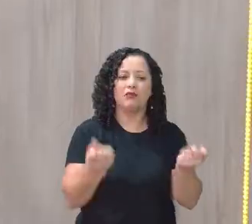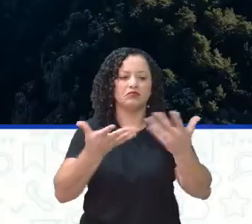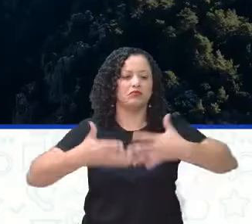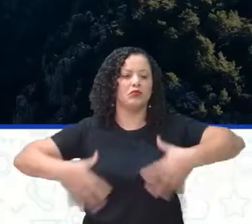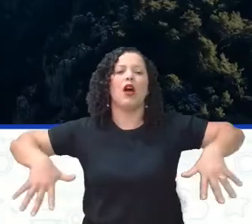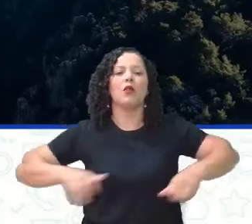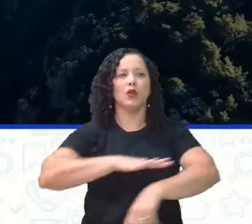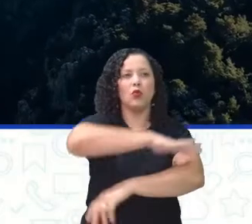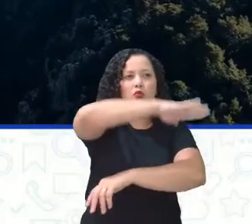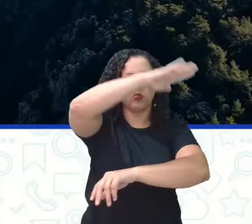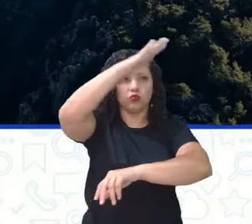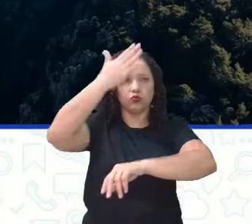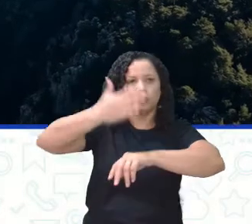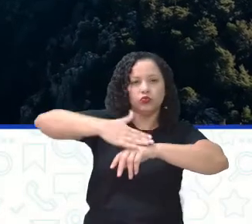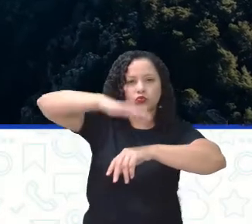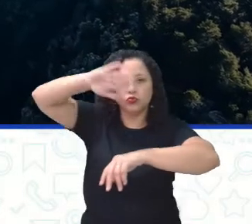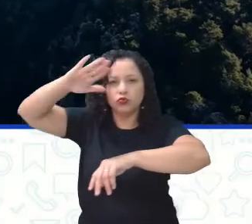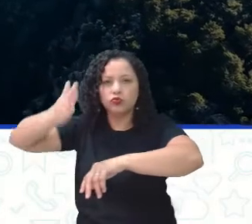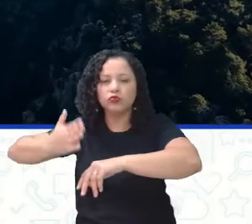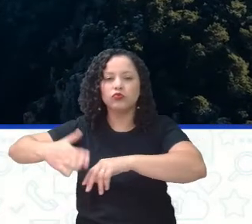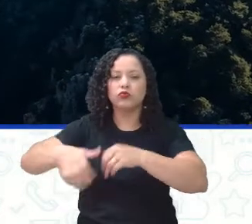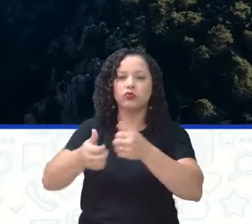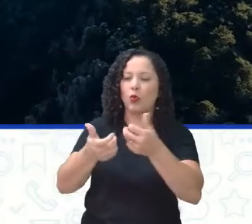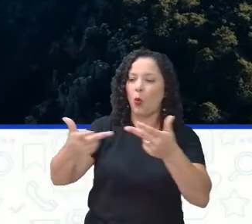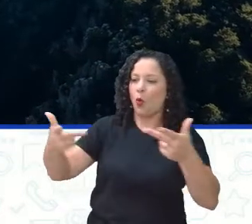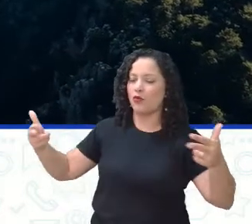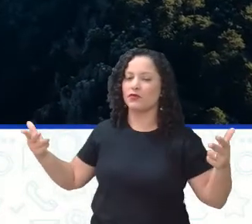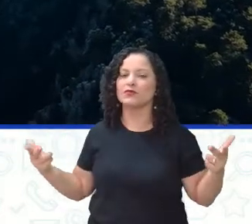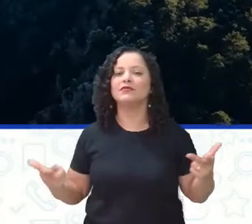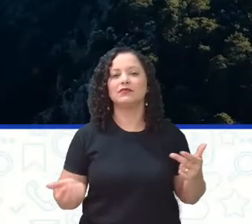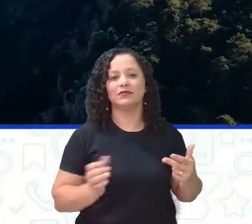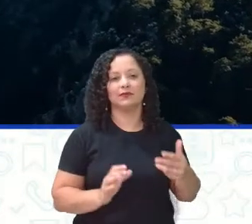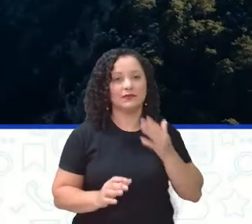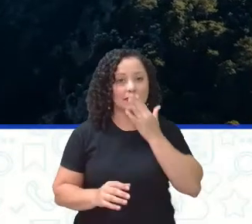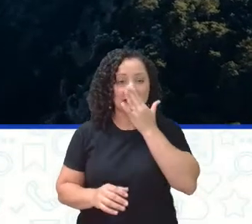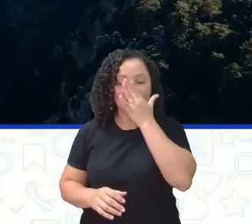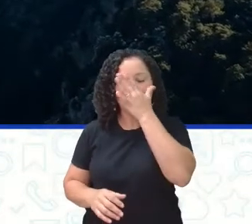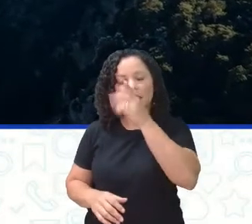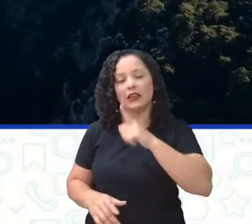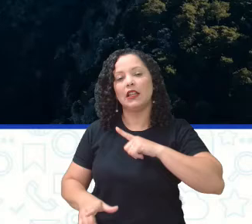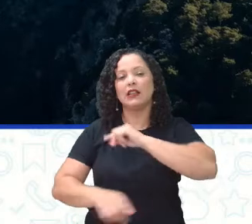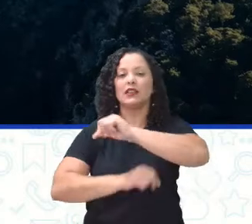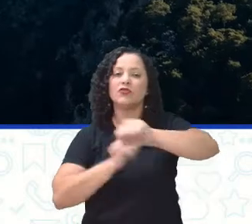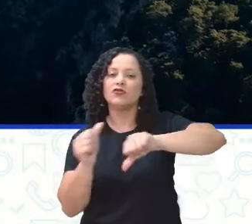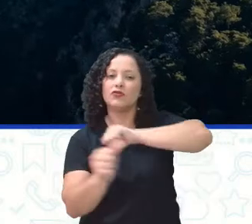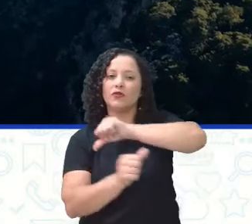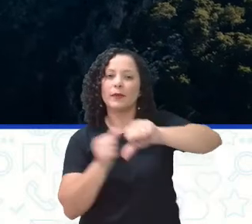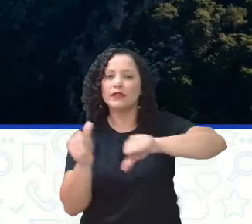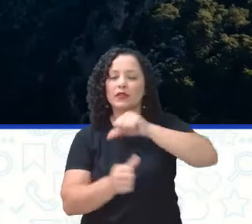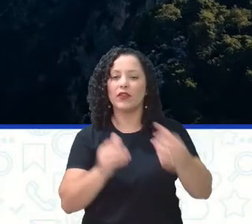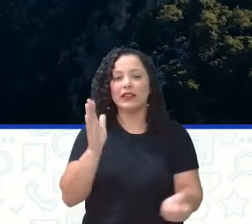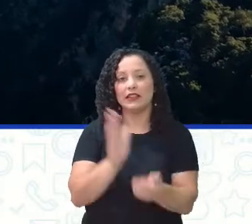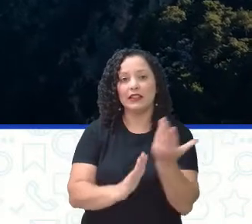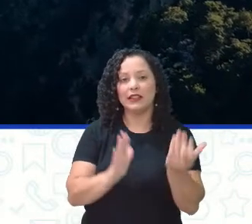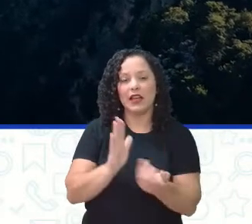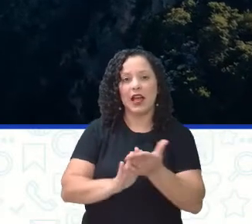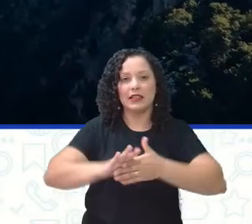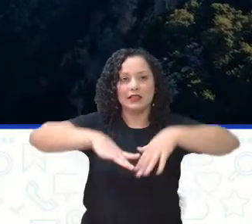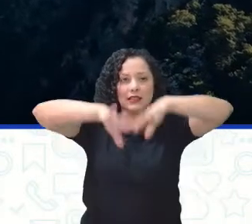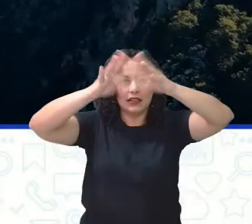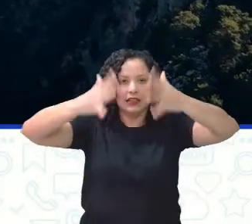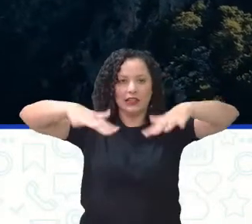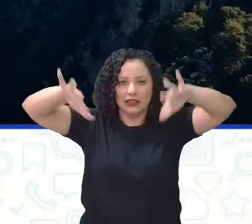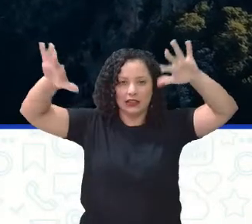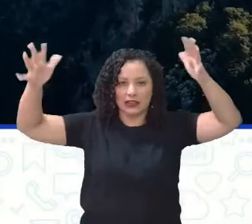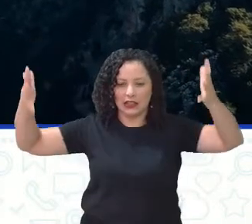relevo, falamos daqueles que modelam, né? E também aqueles que vão lá transformar, que vão formar esse relevo, né?